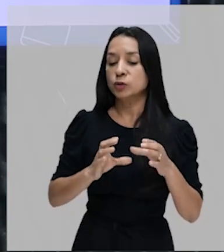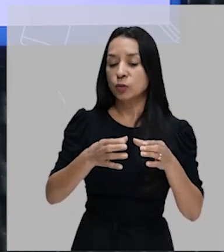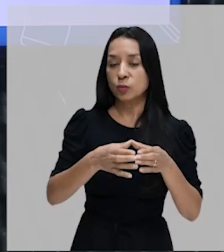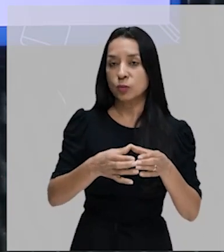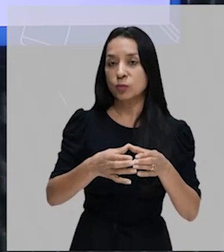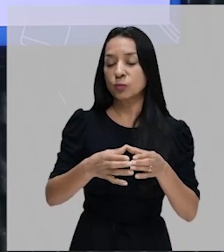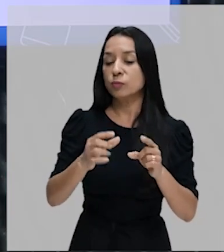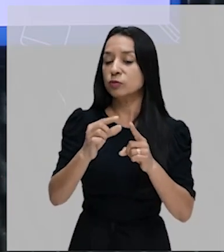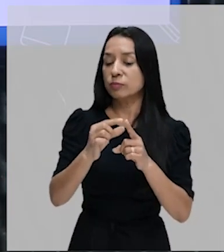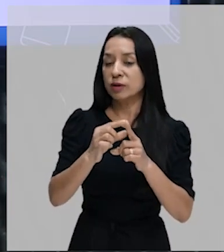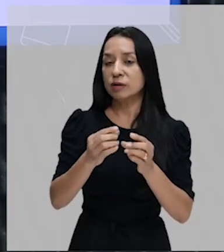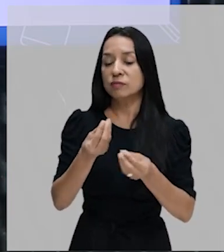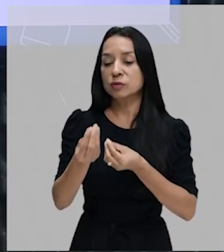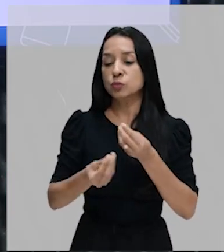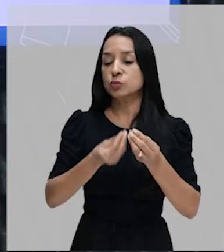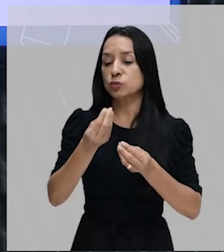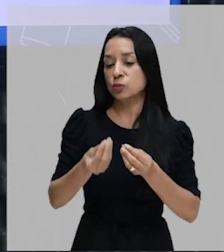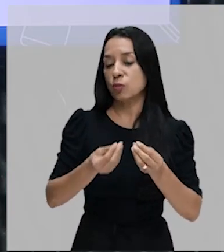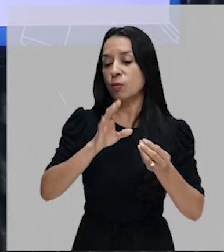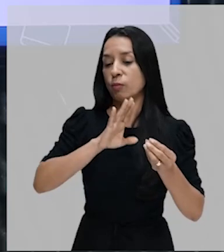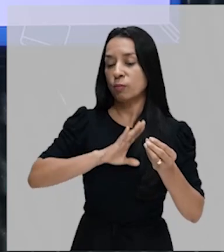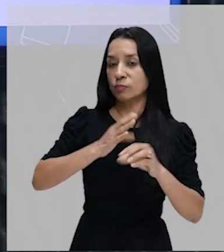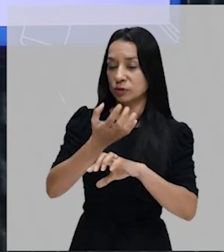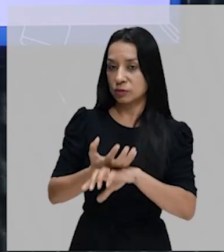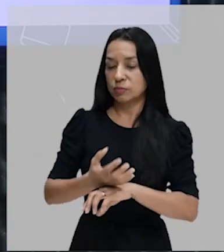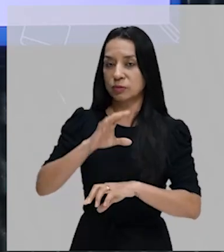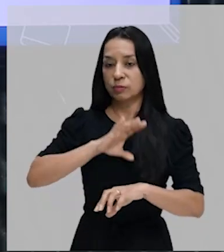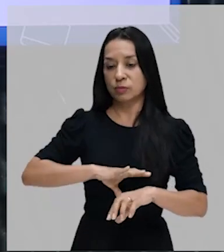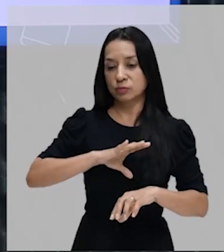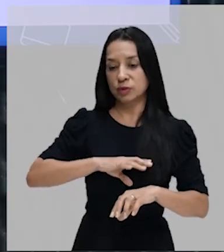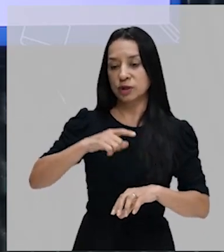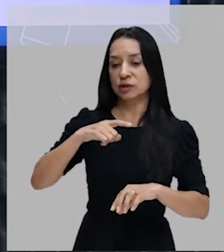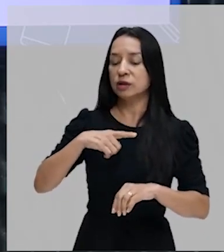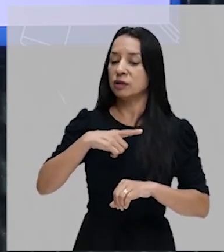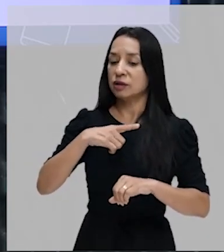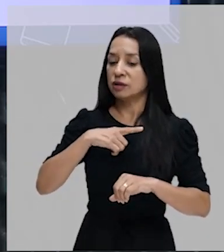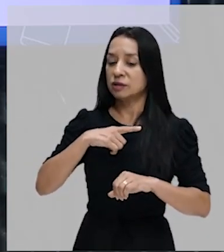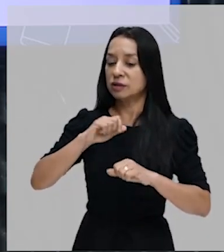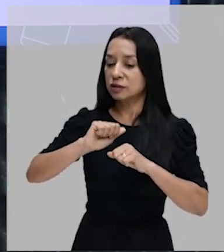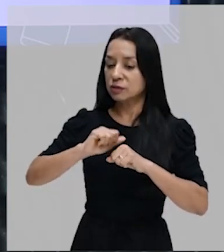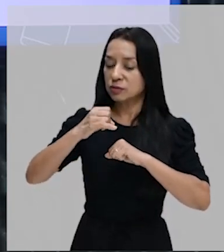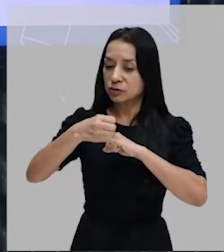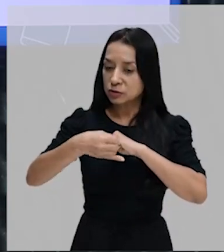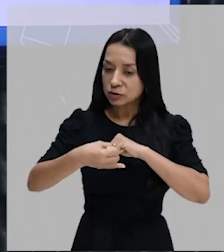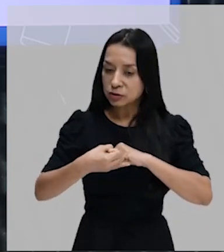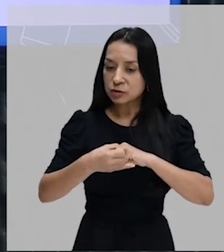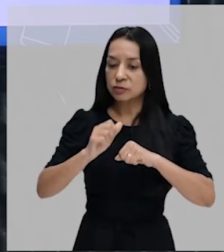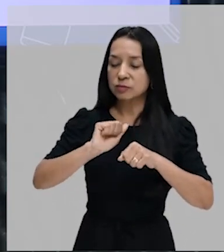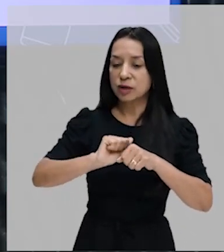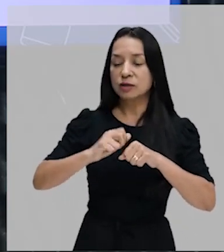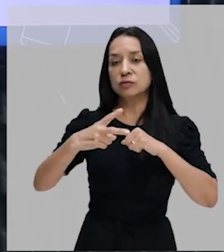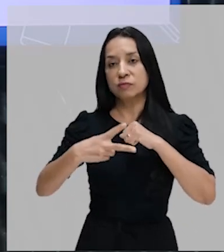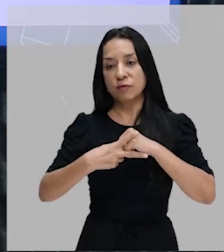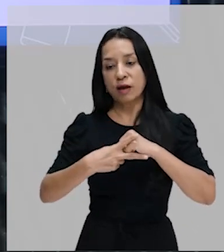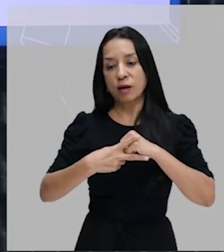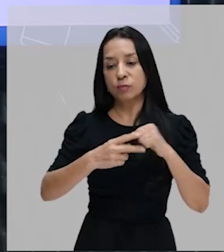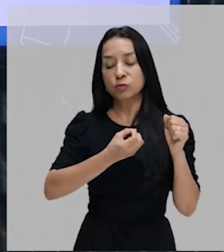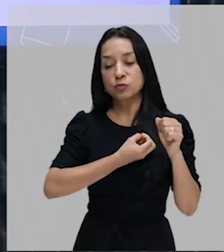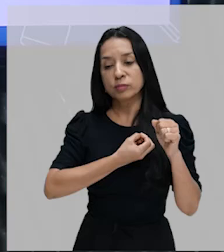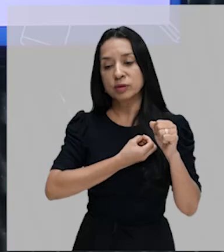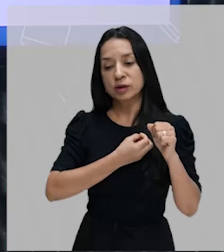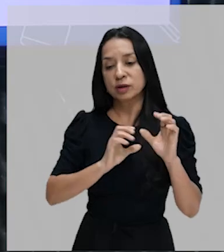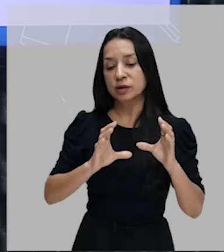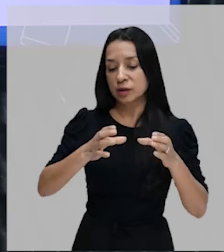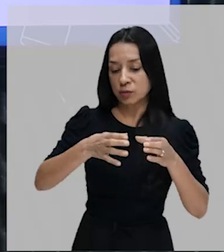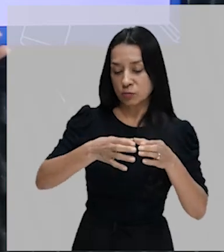assim como na língua portuguesa, que tem os adjetivos, advérbios, numerais, e são classes de palavras. Então, o